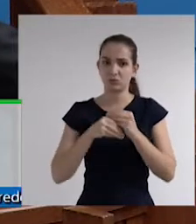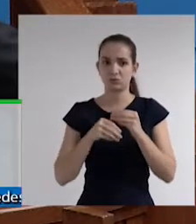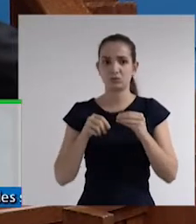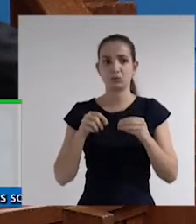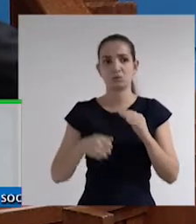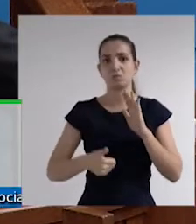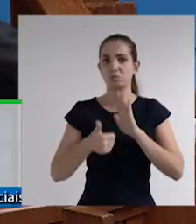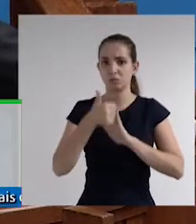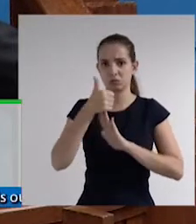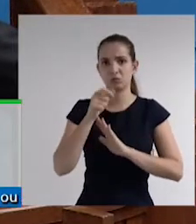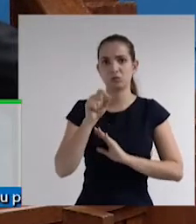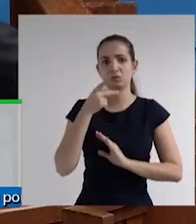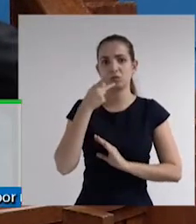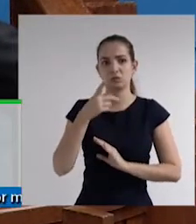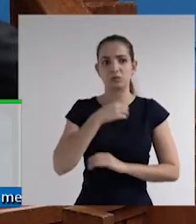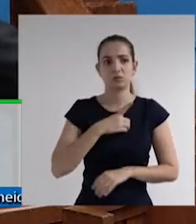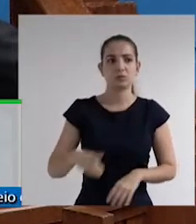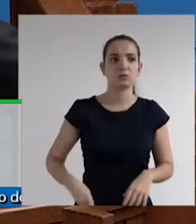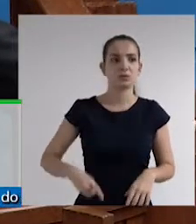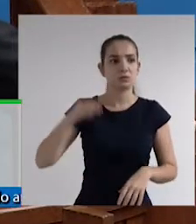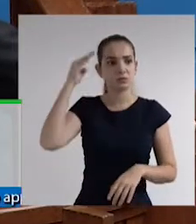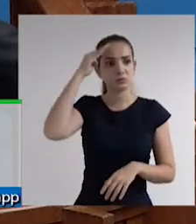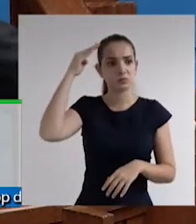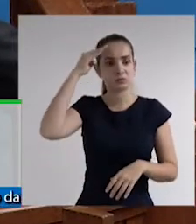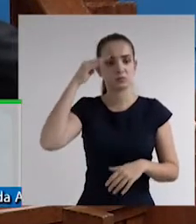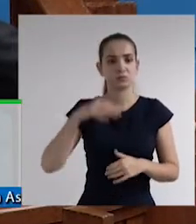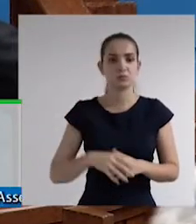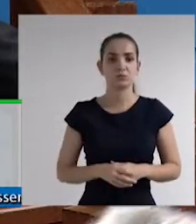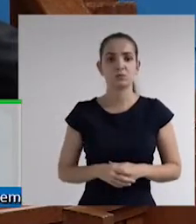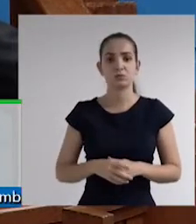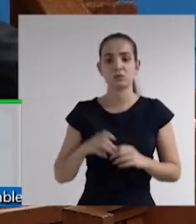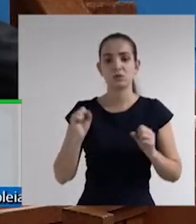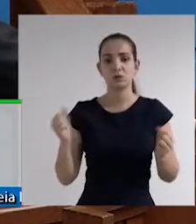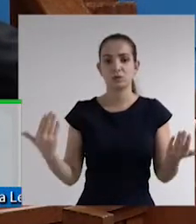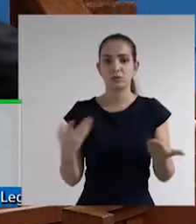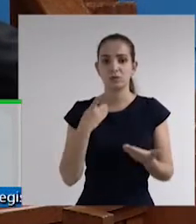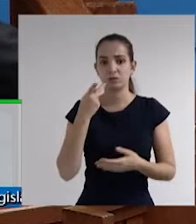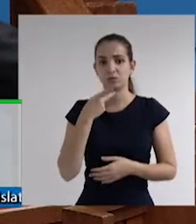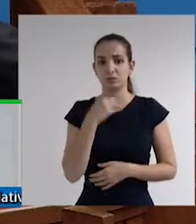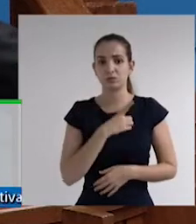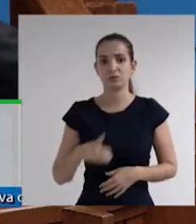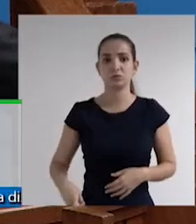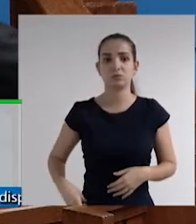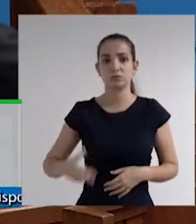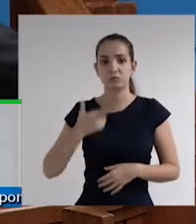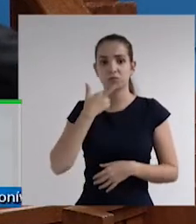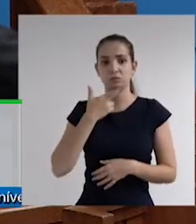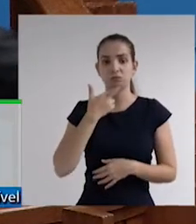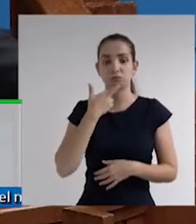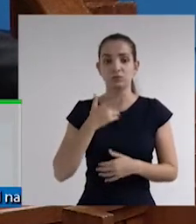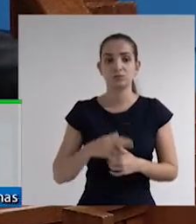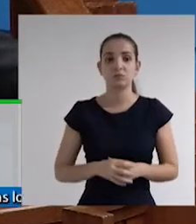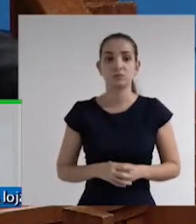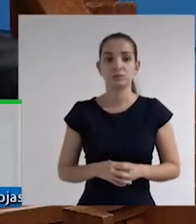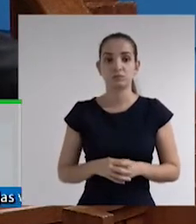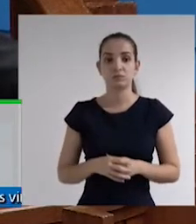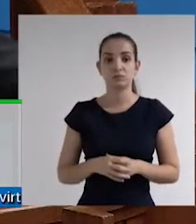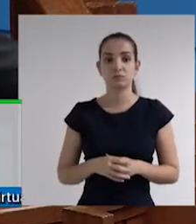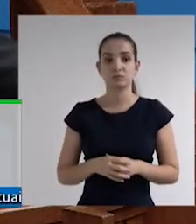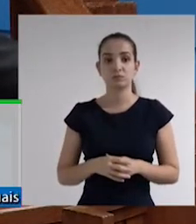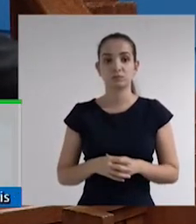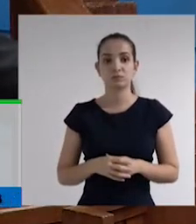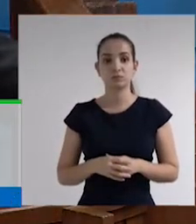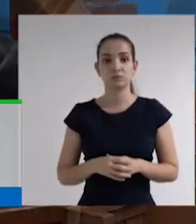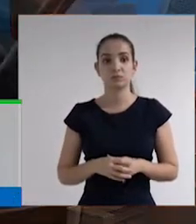Cabalmi. Quero incorporar. Concedo a parte ao nobre deputado Renato Câmara. Só lembrando,